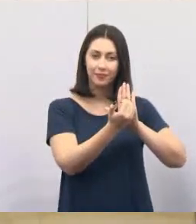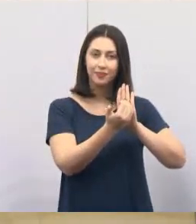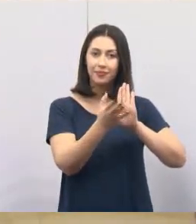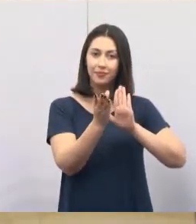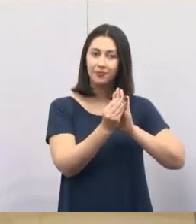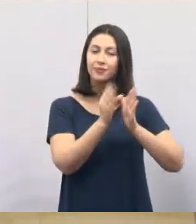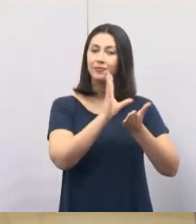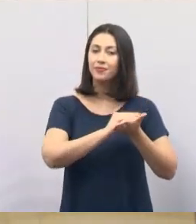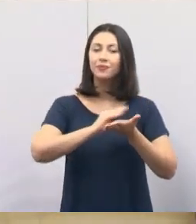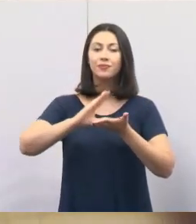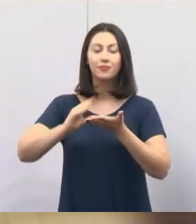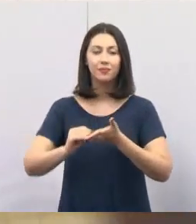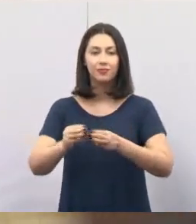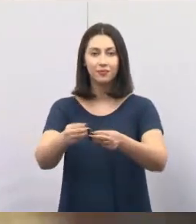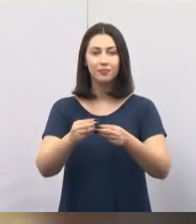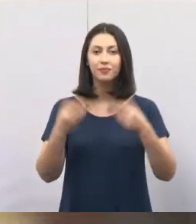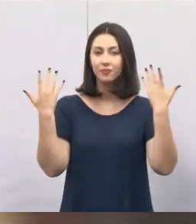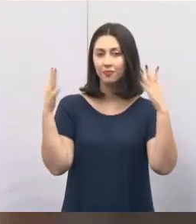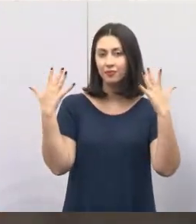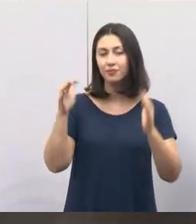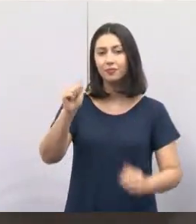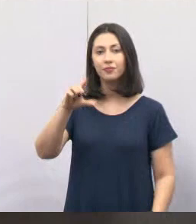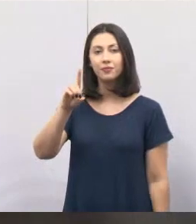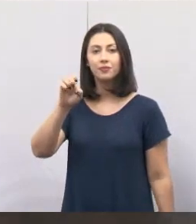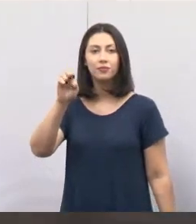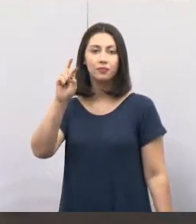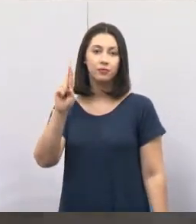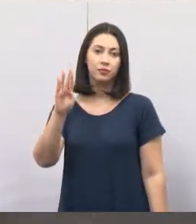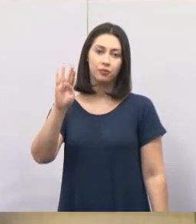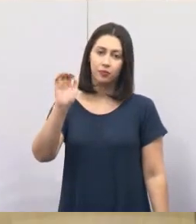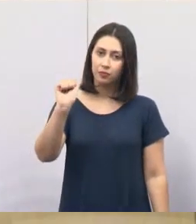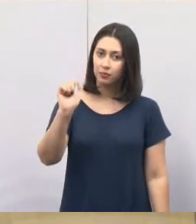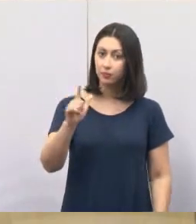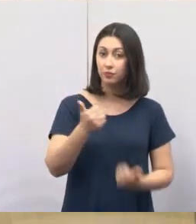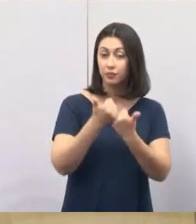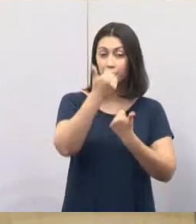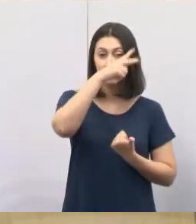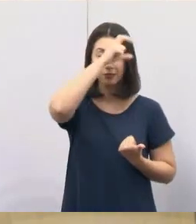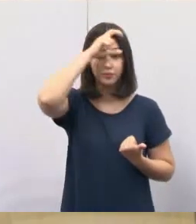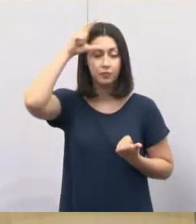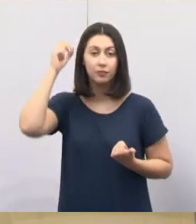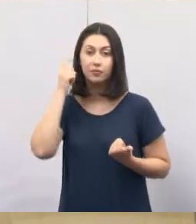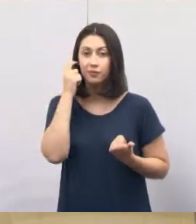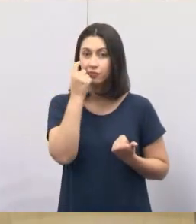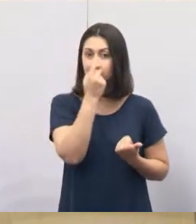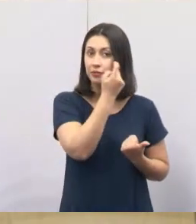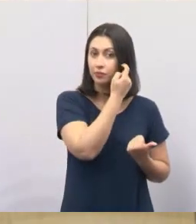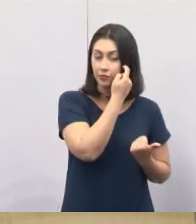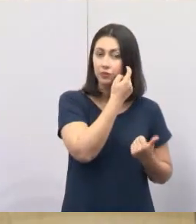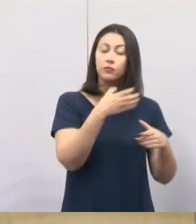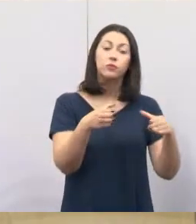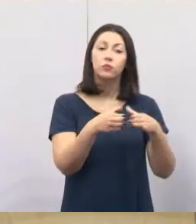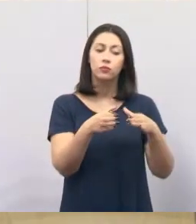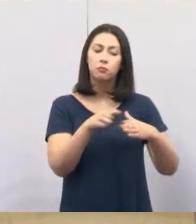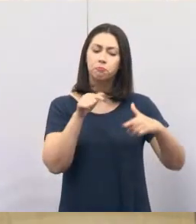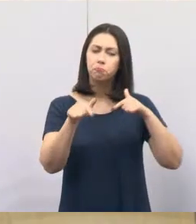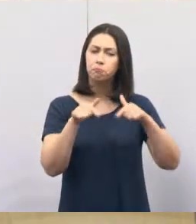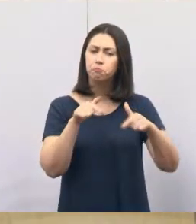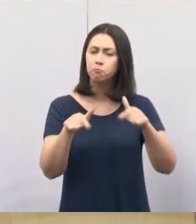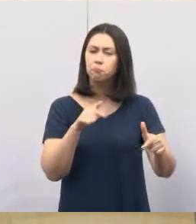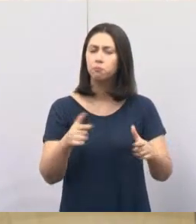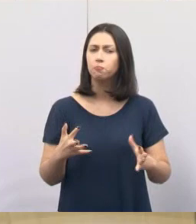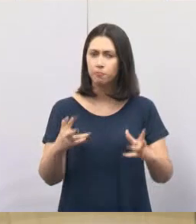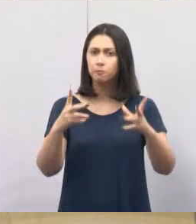sessão. Registro moção com o relatório ao senhor Aderbal Sodré, subprefeito do Parque Meia Lua, a equipe pelo excelente trabalho